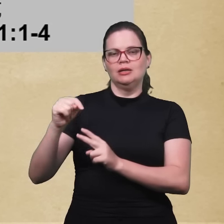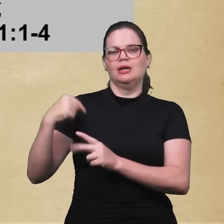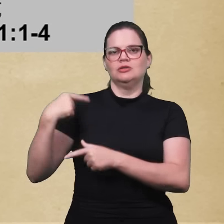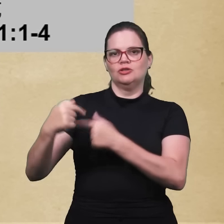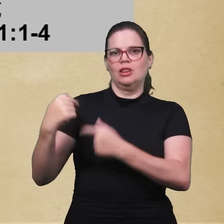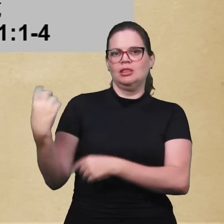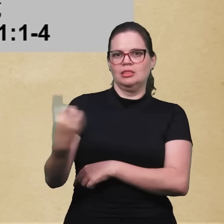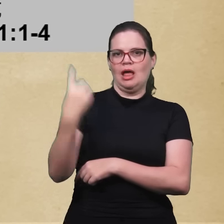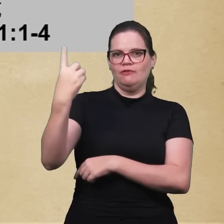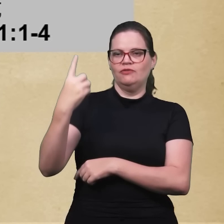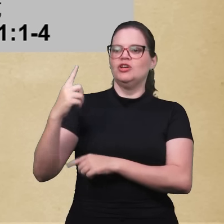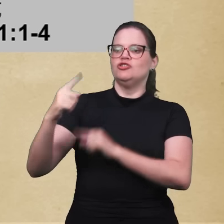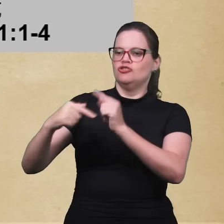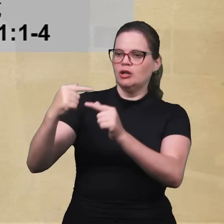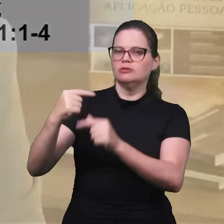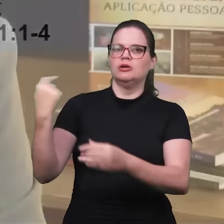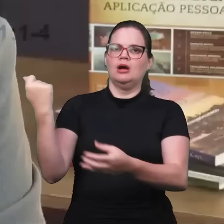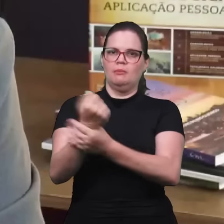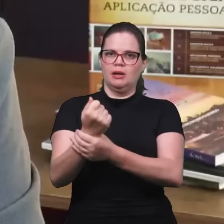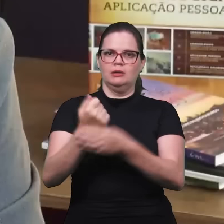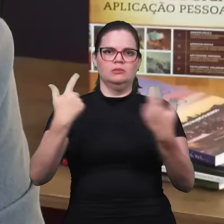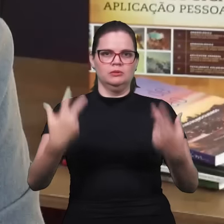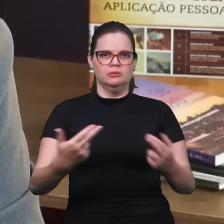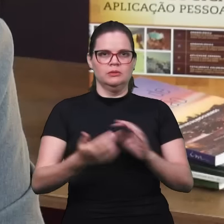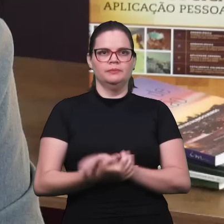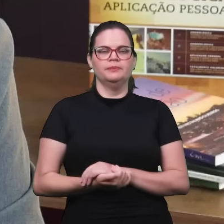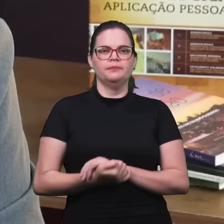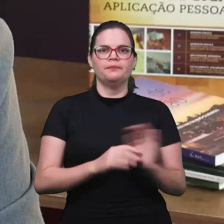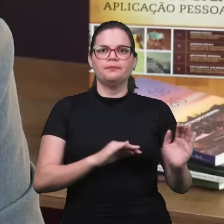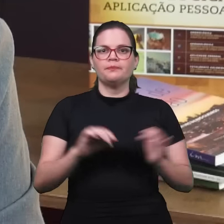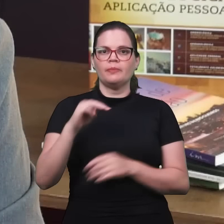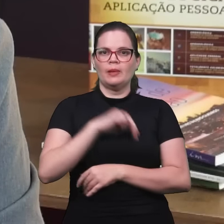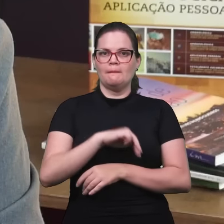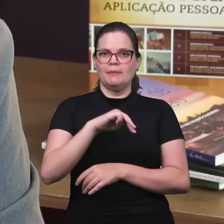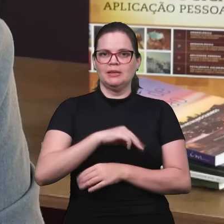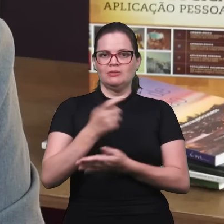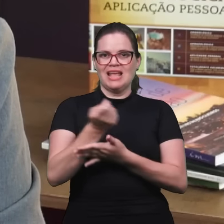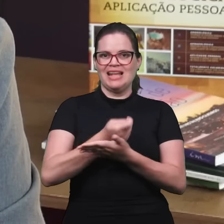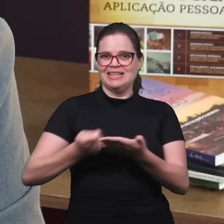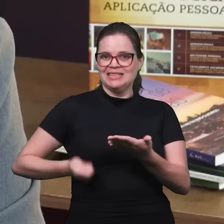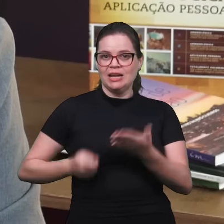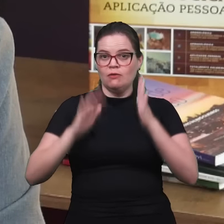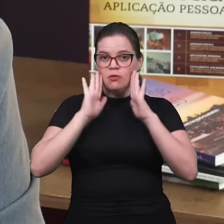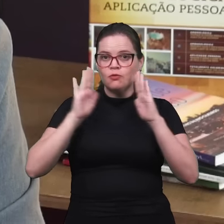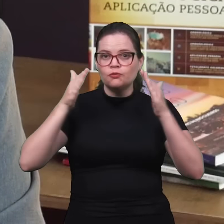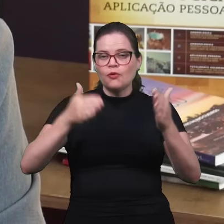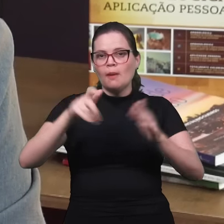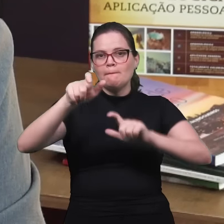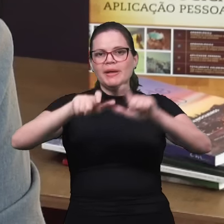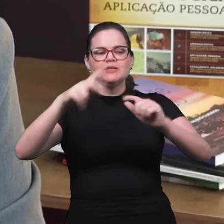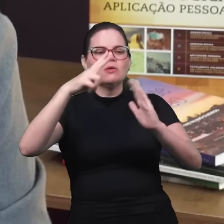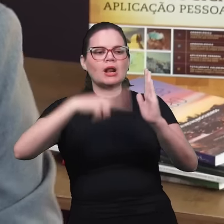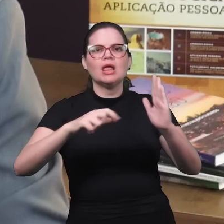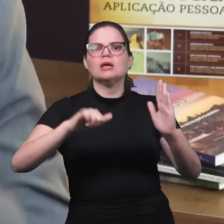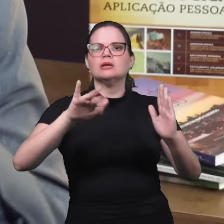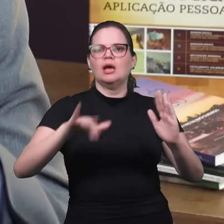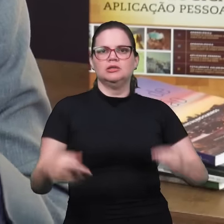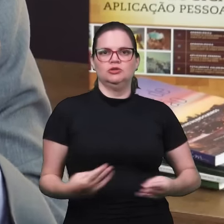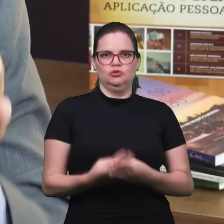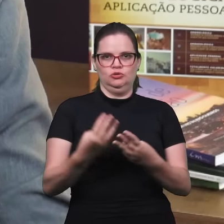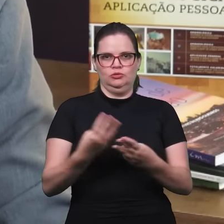Então, Mateus aqui, ele escreve para os judeus. E qual que era